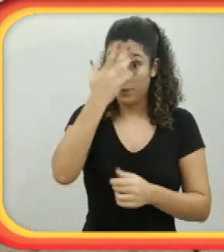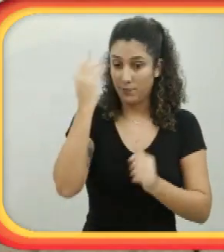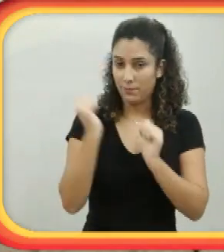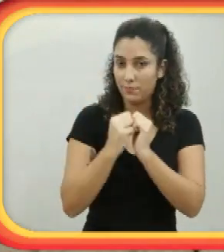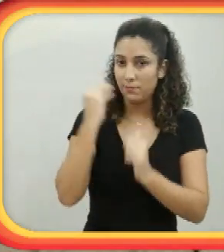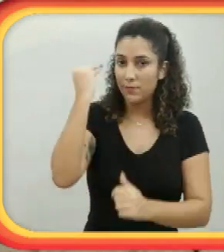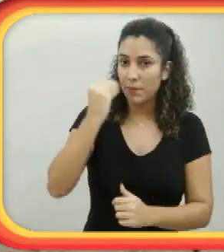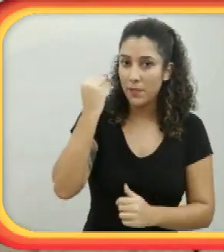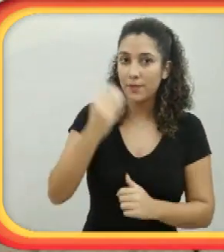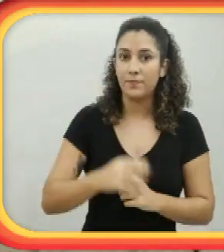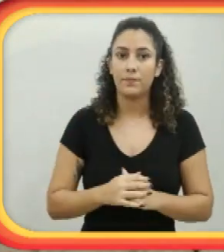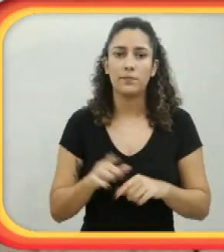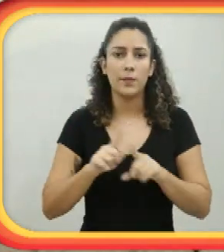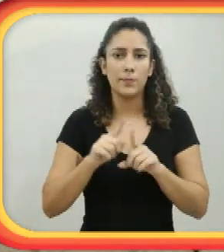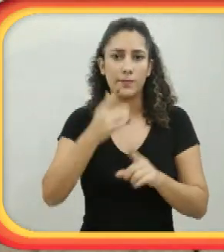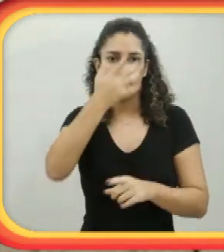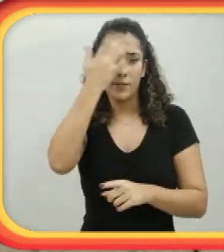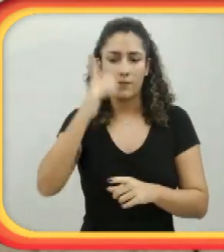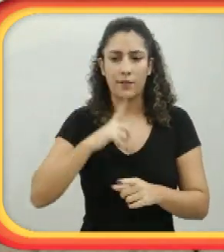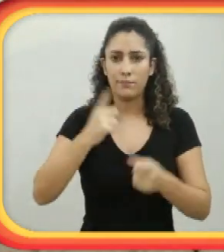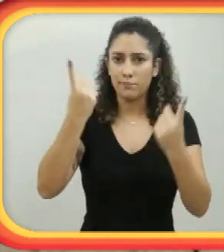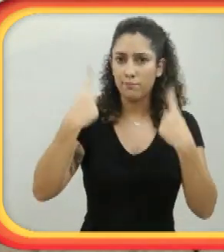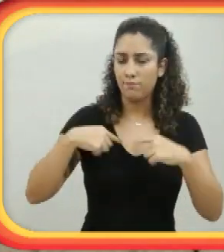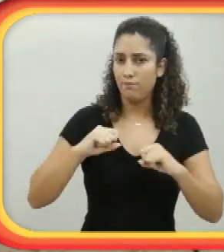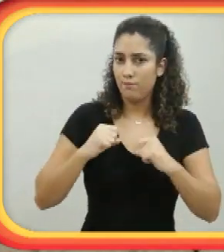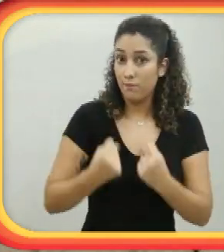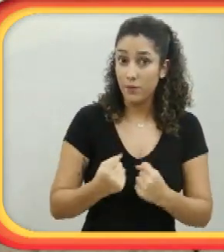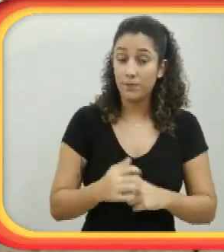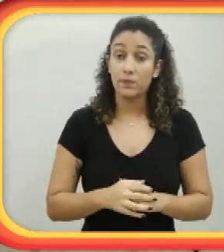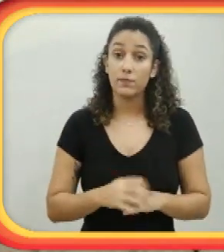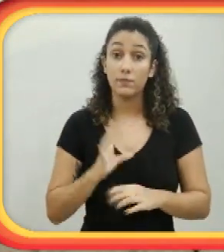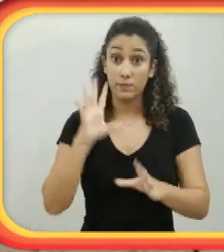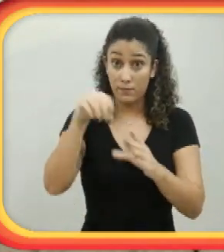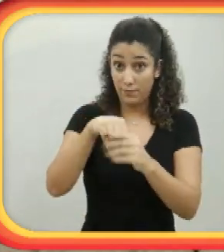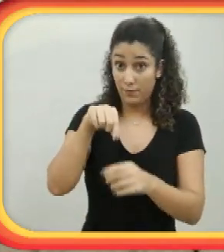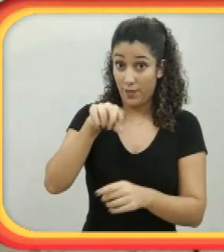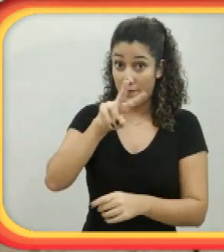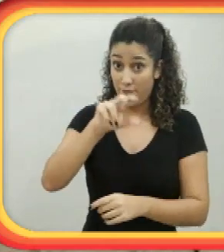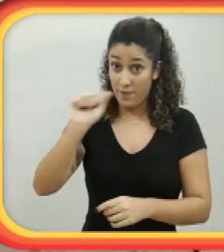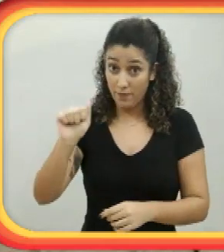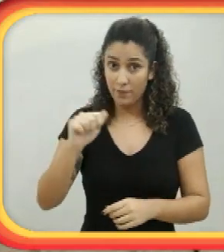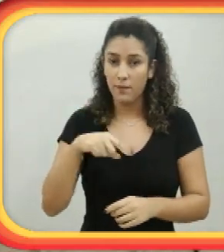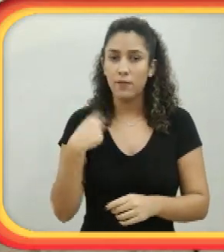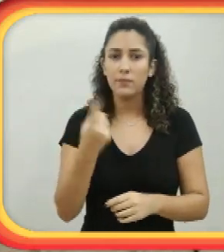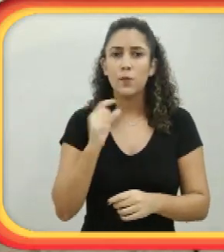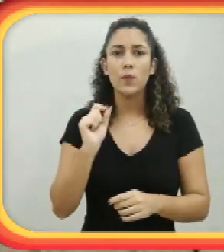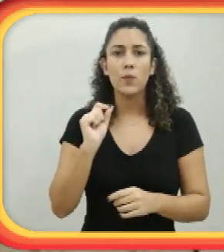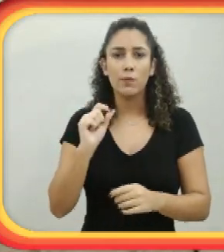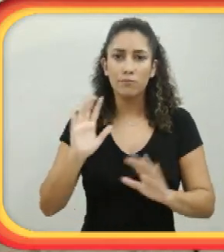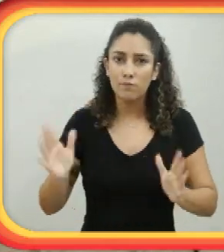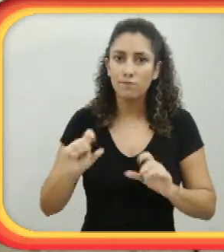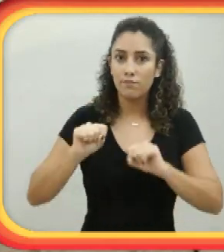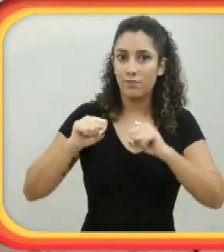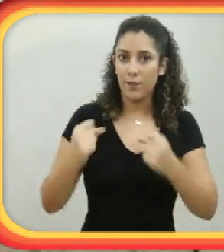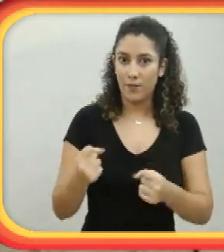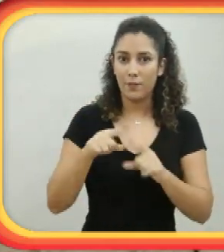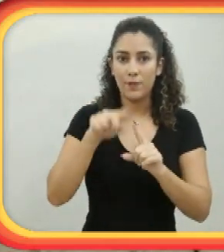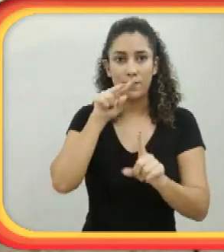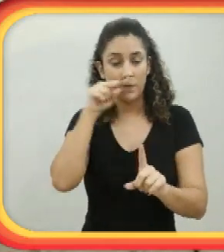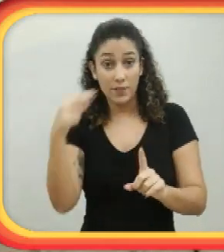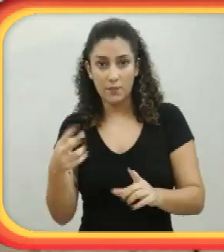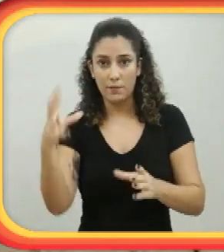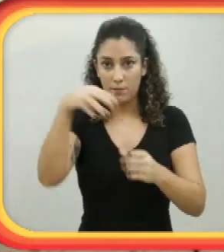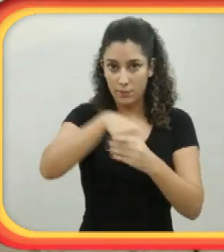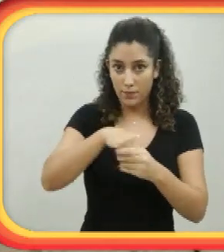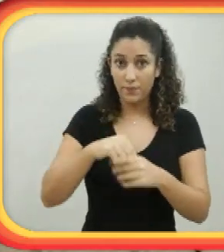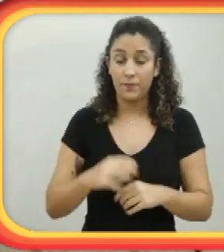mais nova, gente mais velha, gente com experiência, gente com força física. Então, dentro do VAA, a gente zela muito